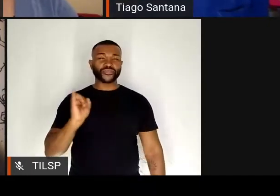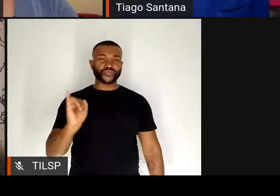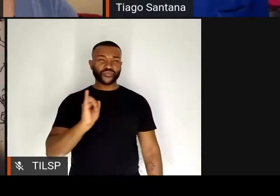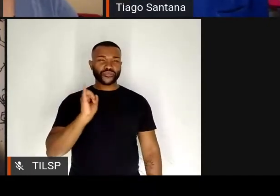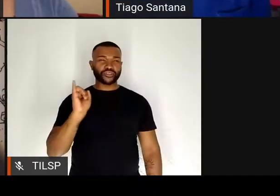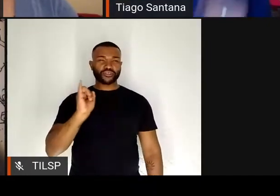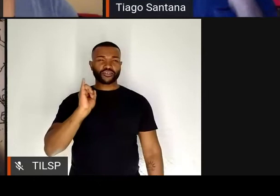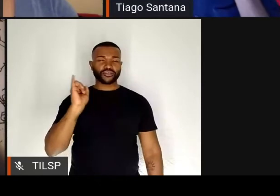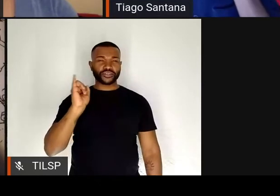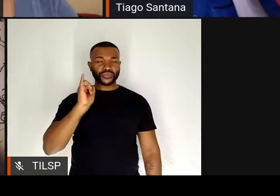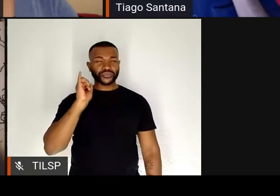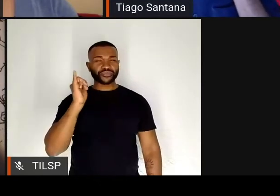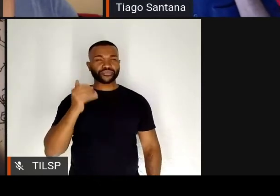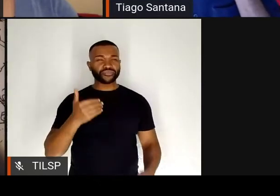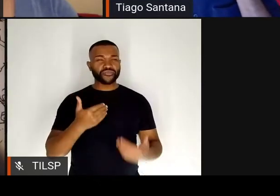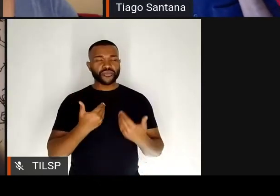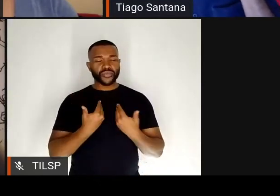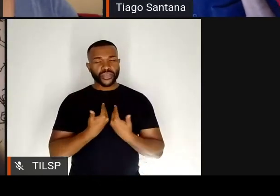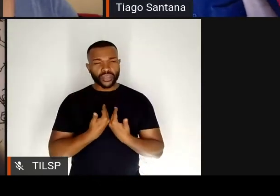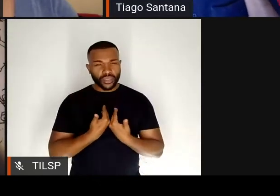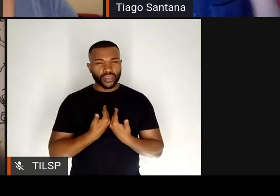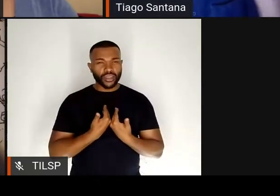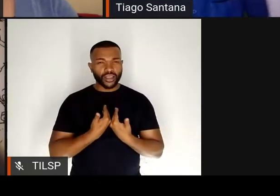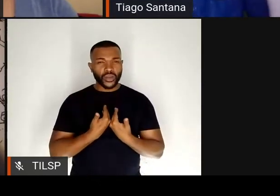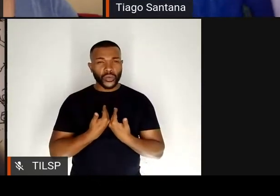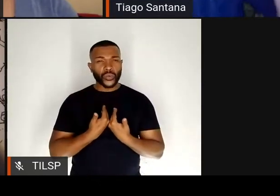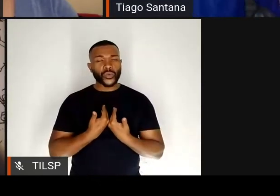muito importante.